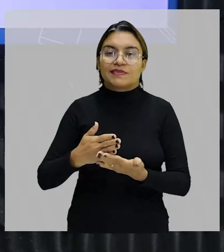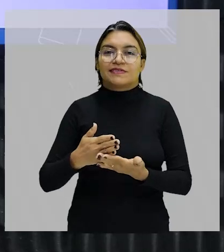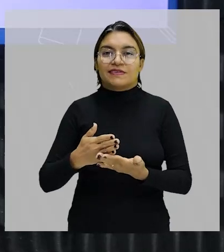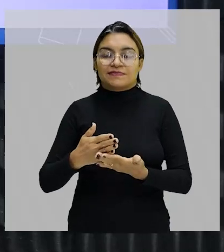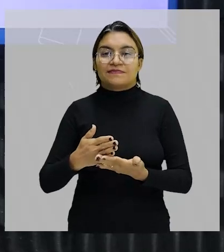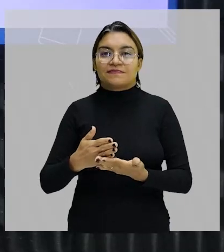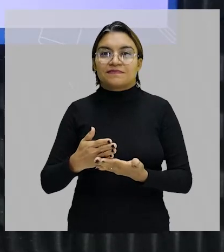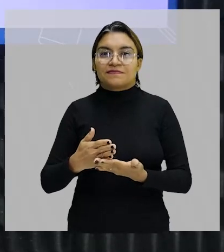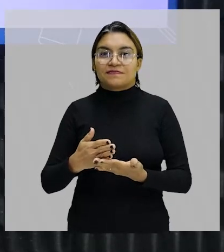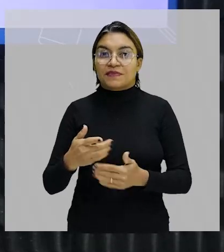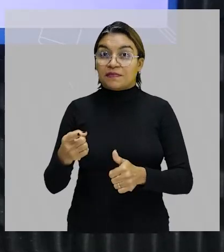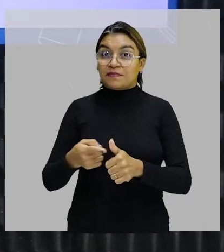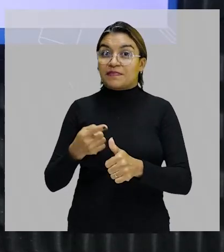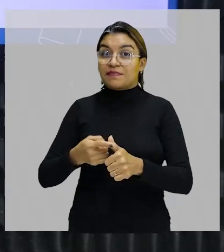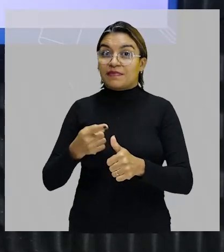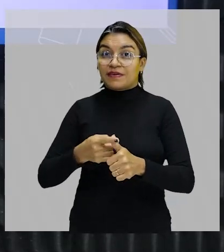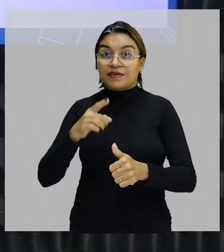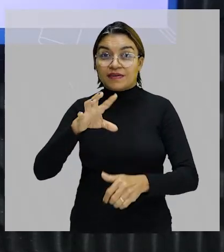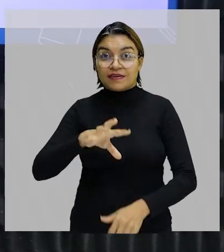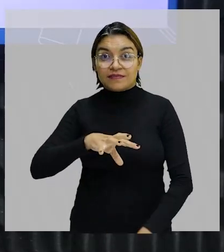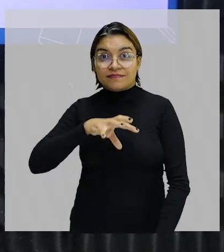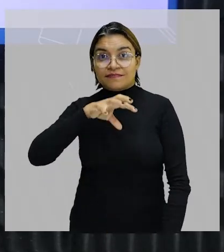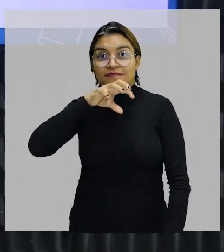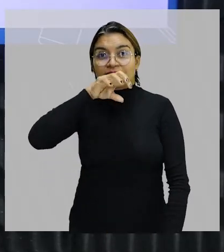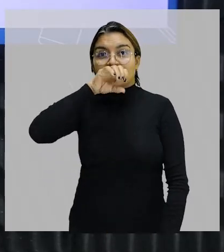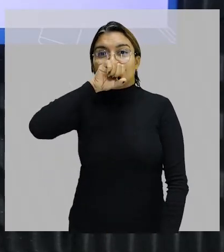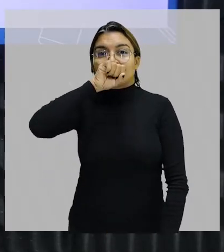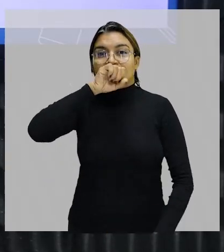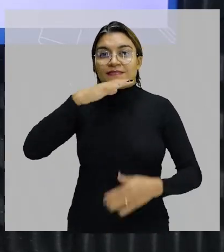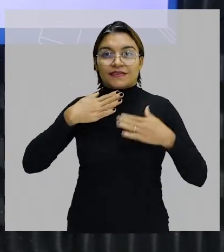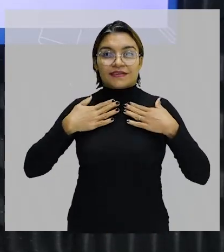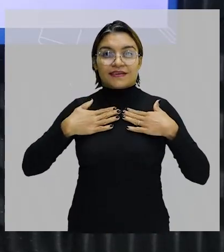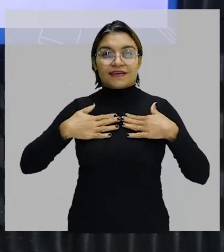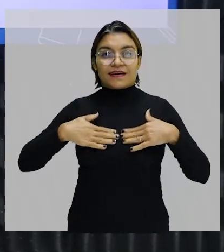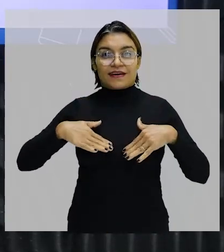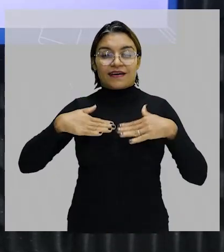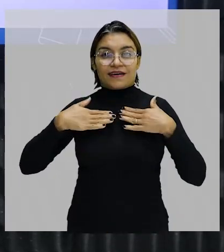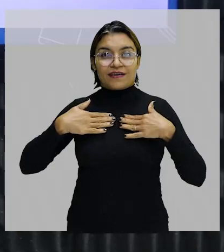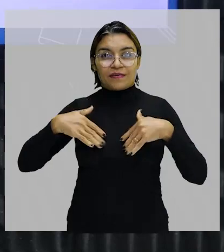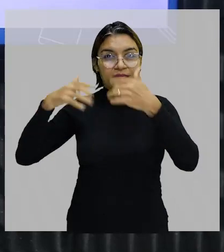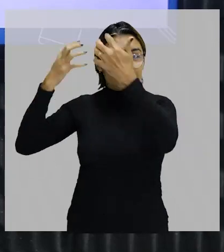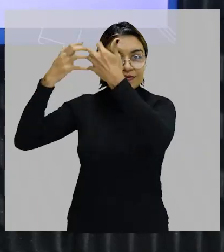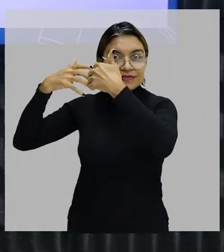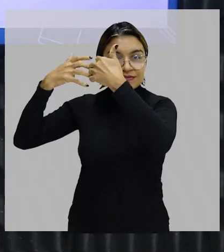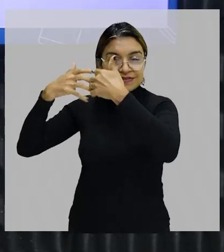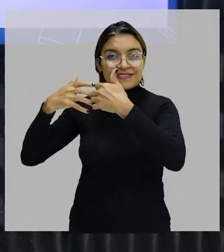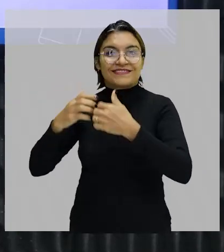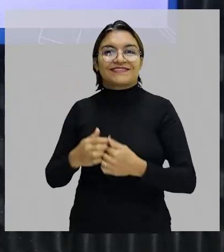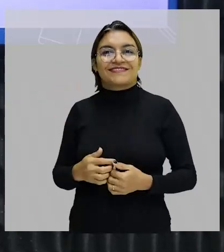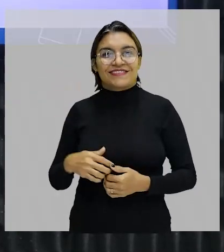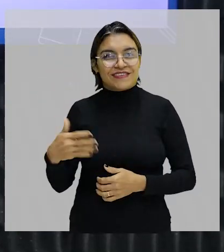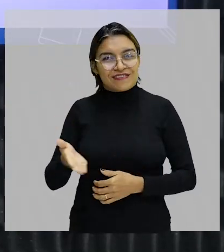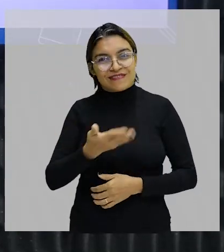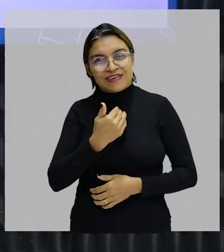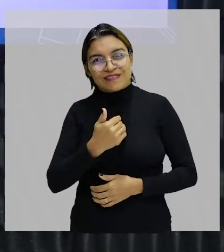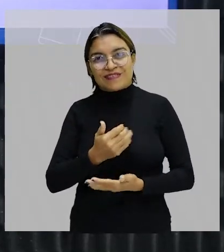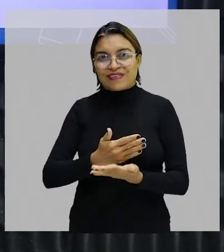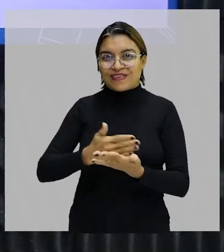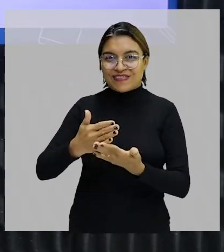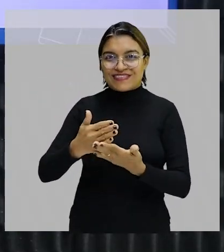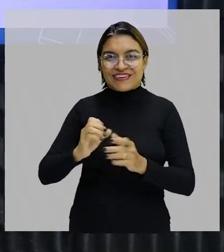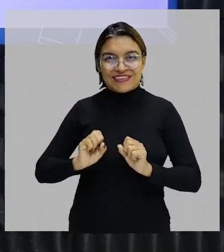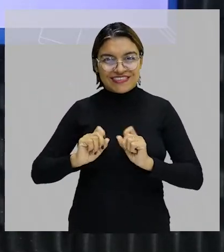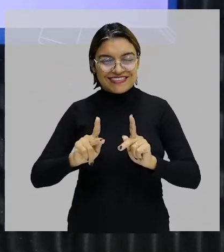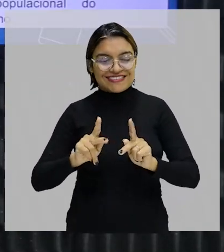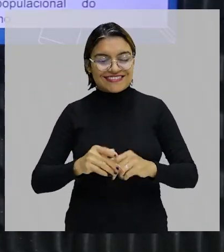de ouro, vamos dar aquela respirada básica, ó. Vamos oxigenar o nosso cérebro e vamos para cima, porque tem muita coisa bacana aí que a gente vai